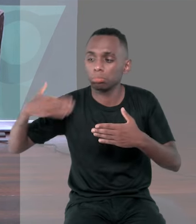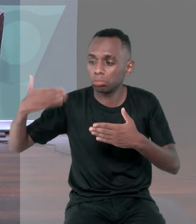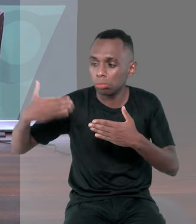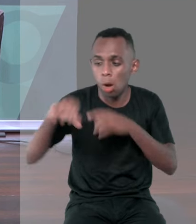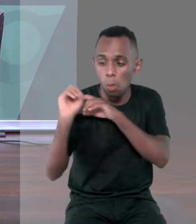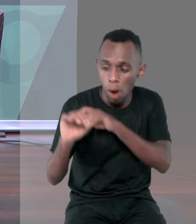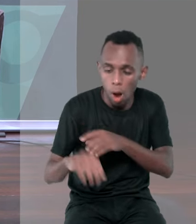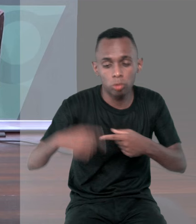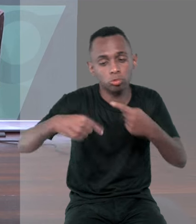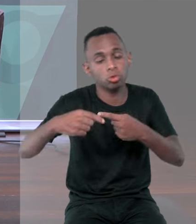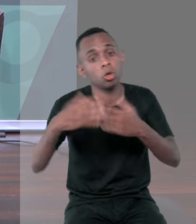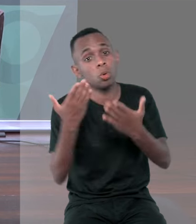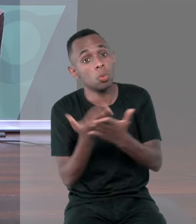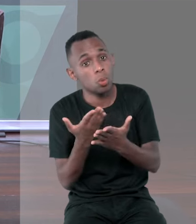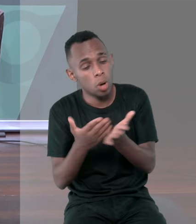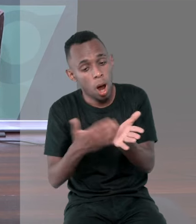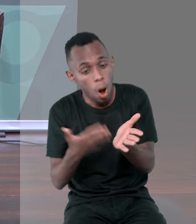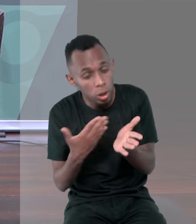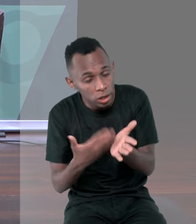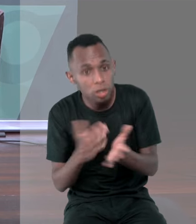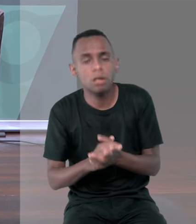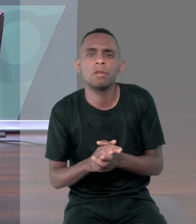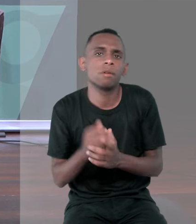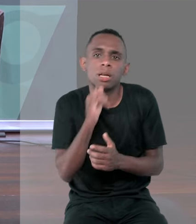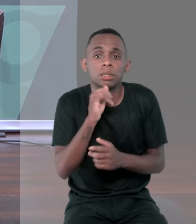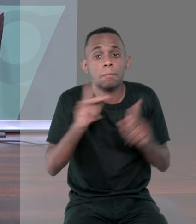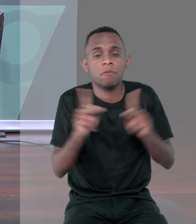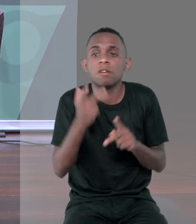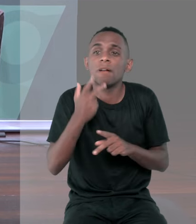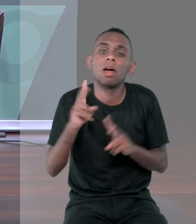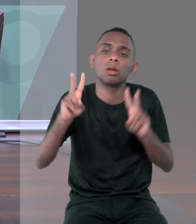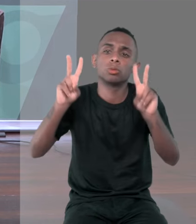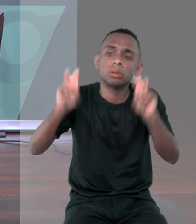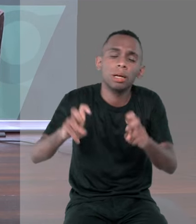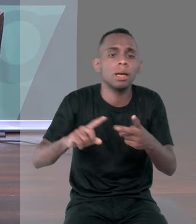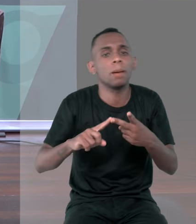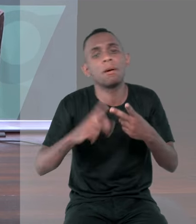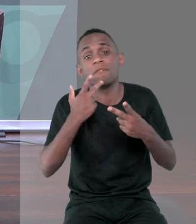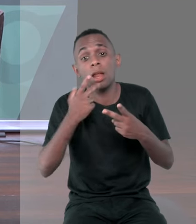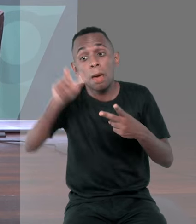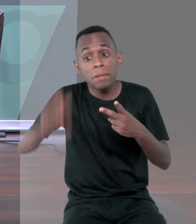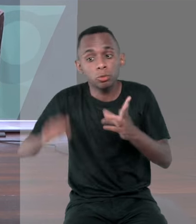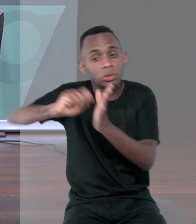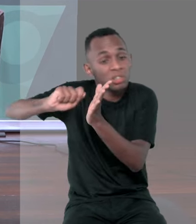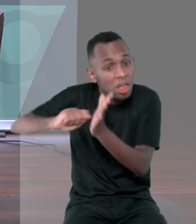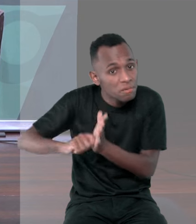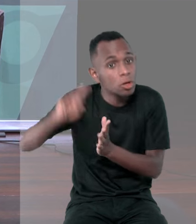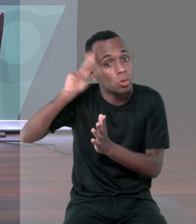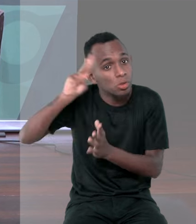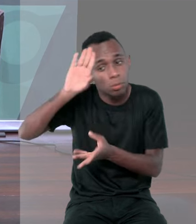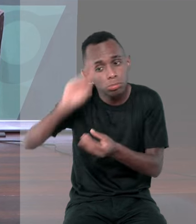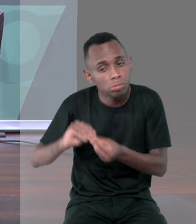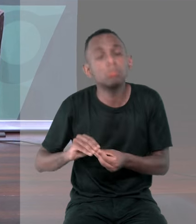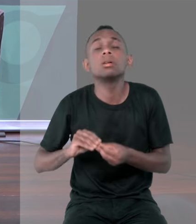aulas, o professor vai falando do autor, vai falando da temática. Né? Então, vai sendo feito um trabalho,